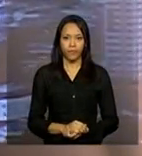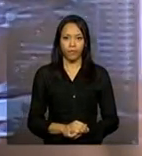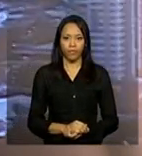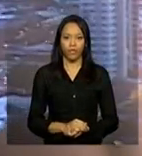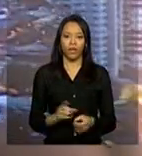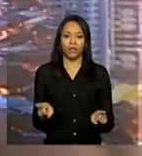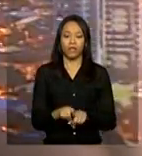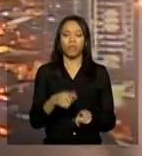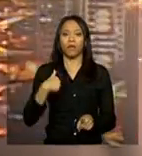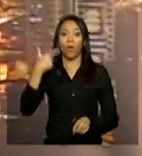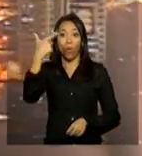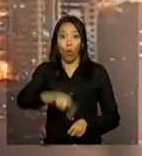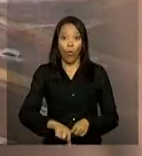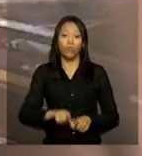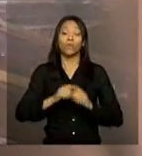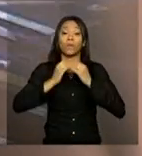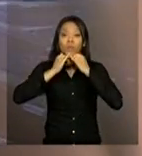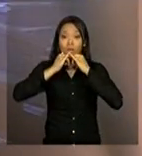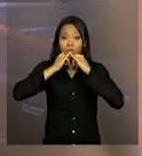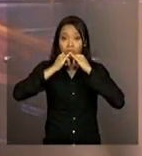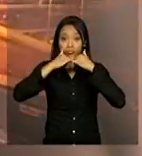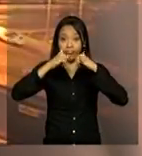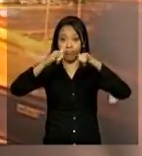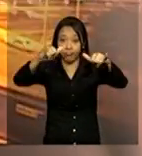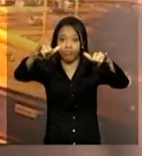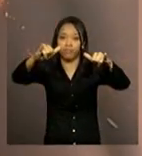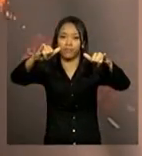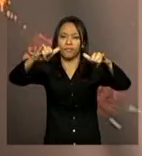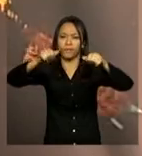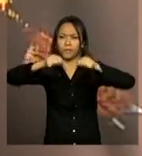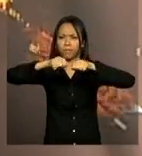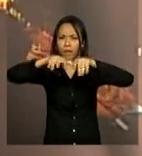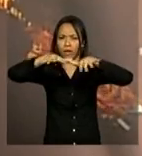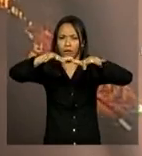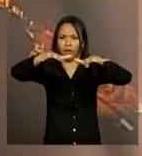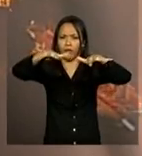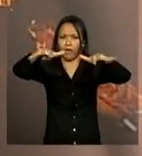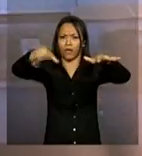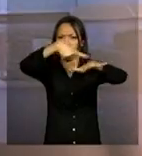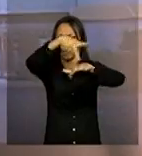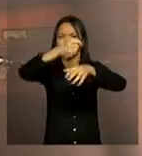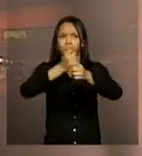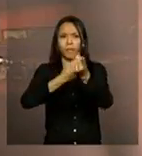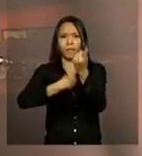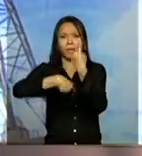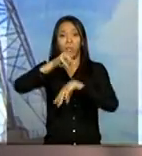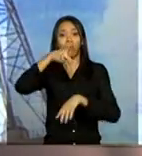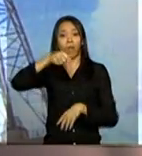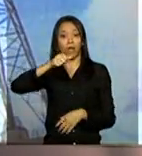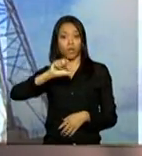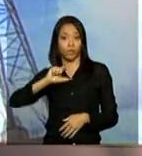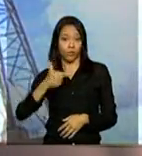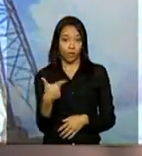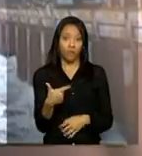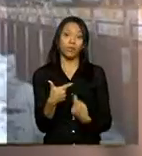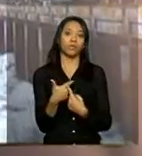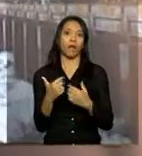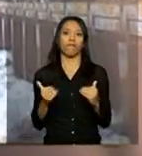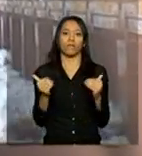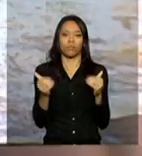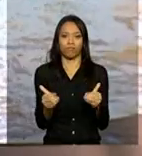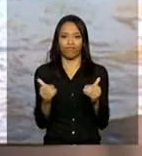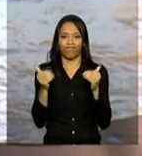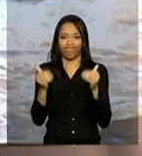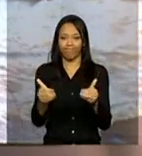O investimento em energia é fundamental para um país que cresce cada vez mais. O PAC 2 avançou muito nessa